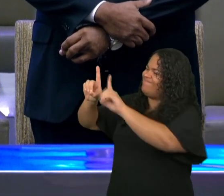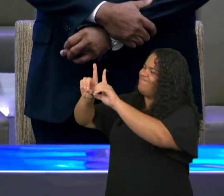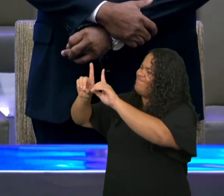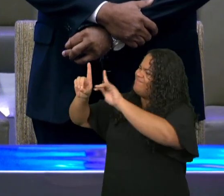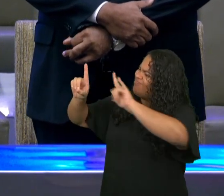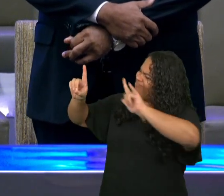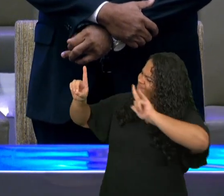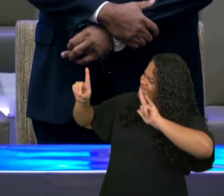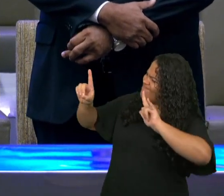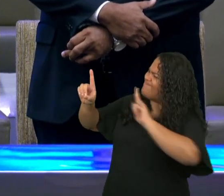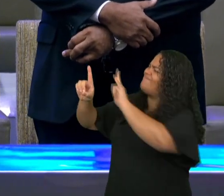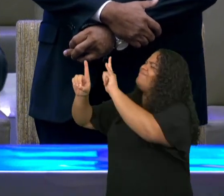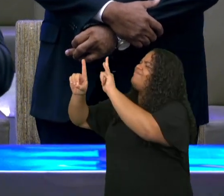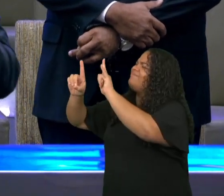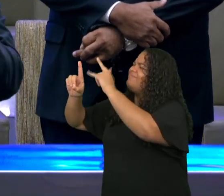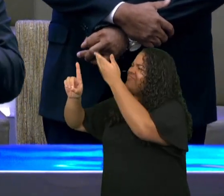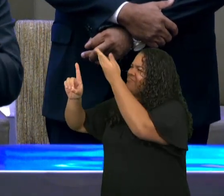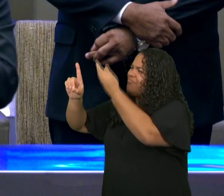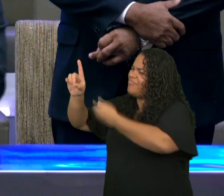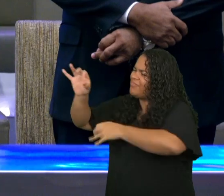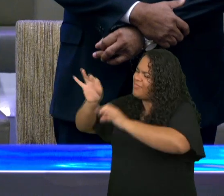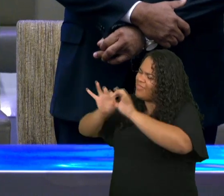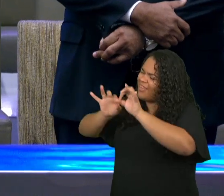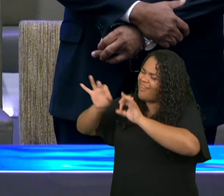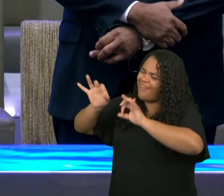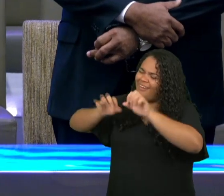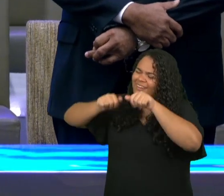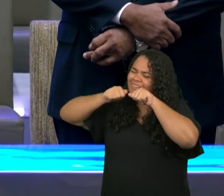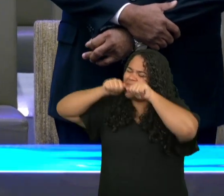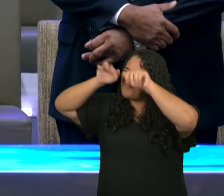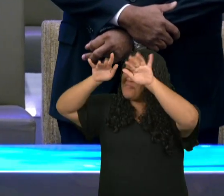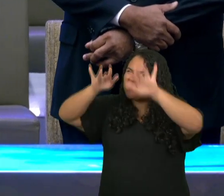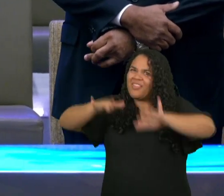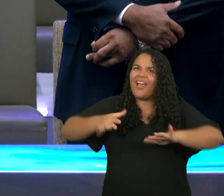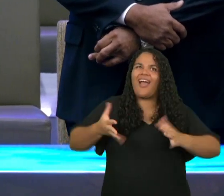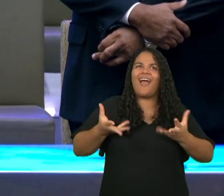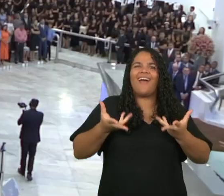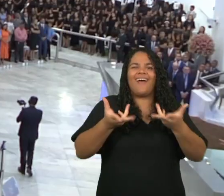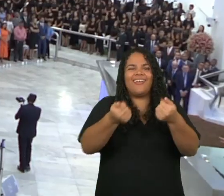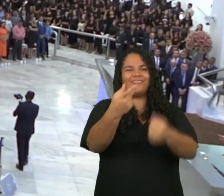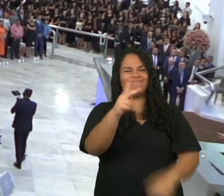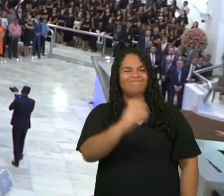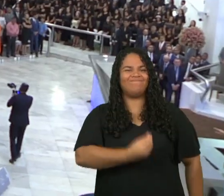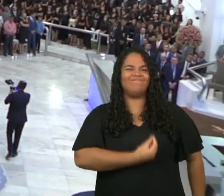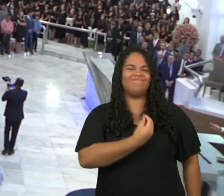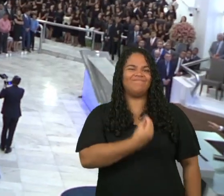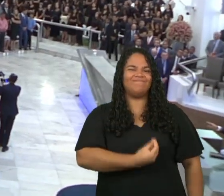o melhor de mim está esperando por você.